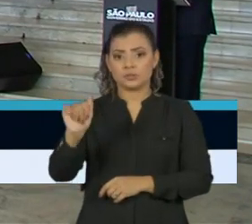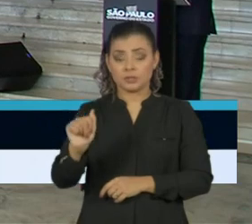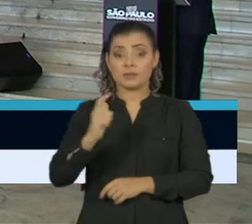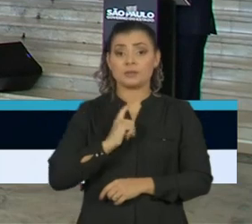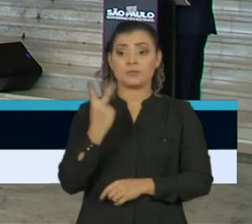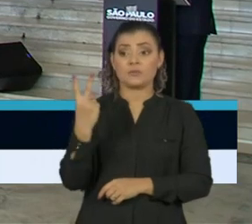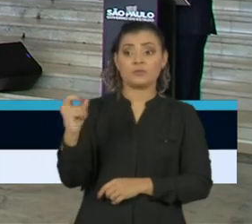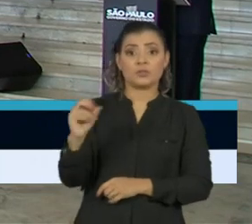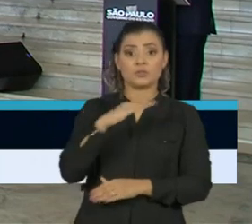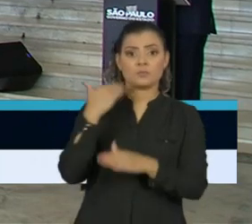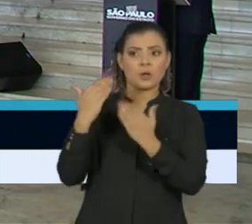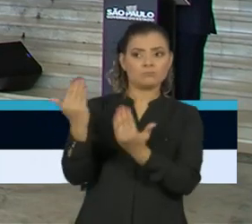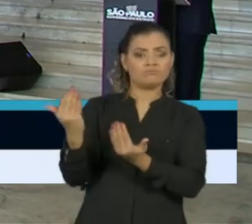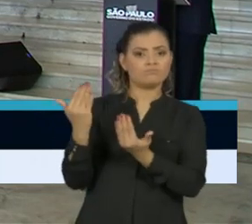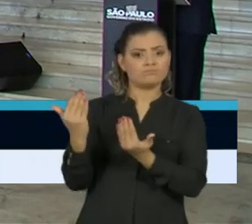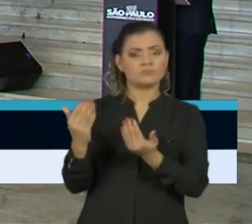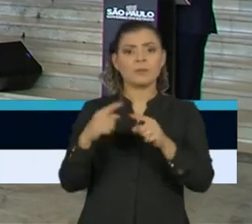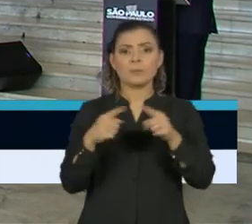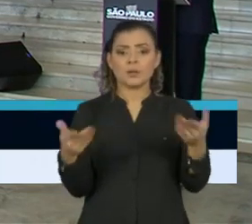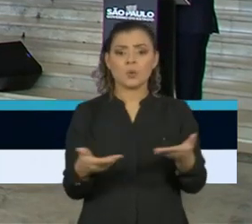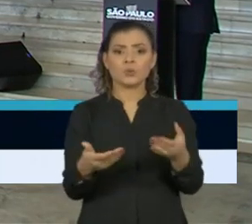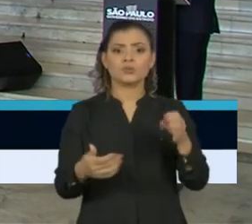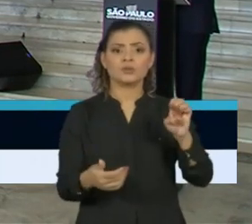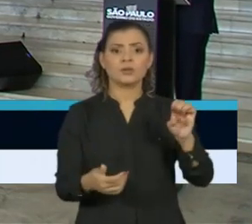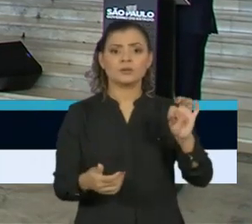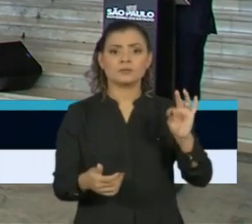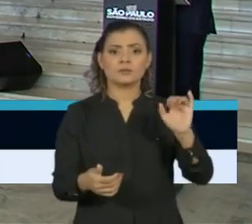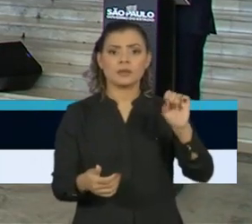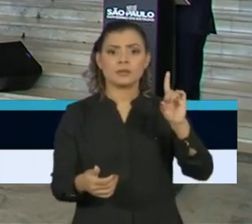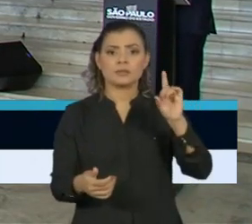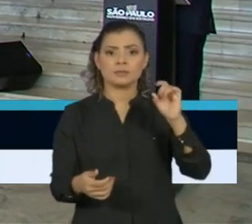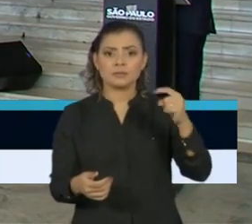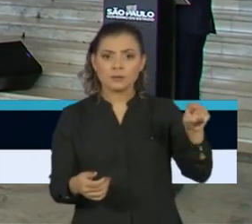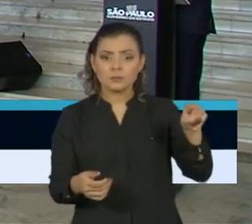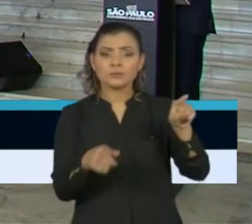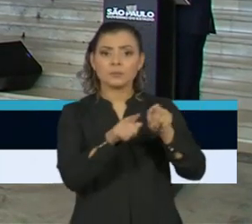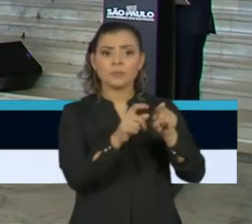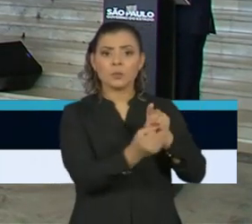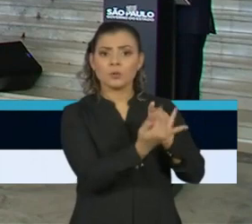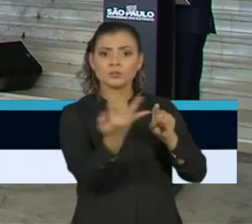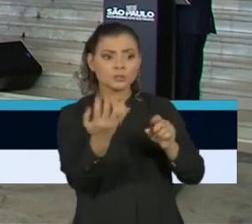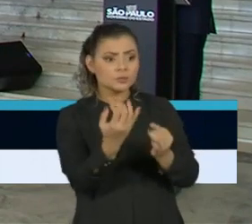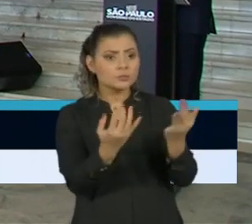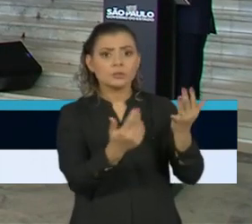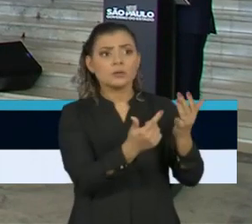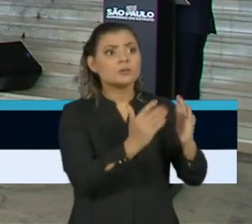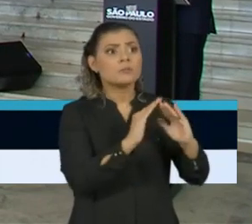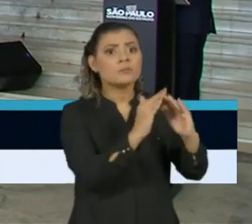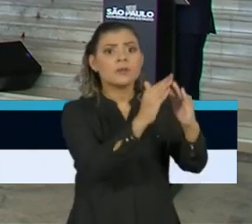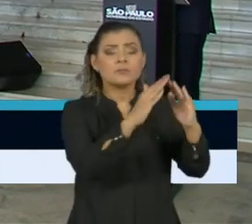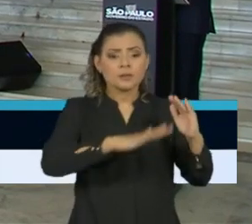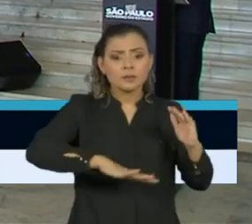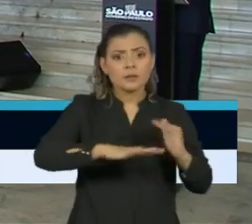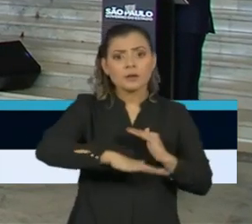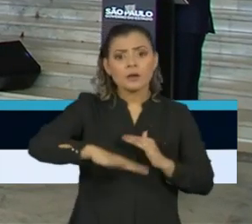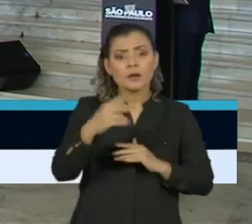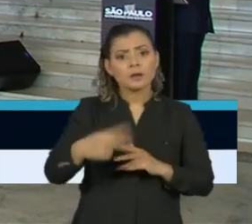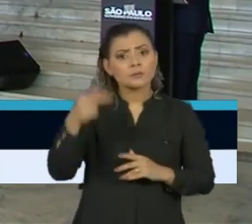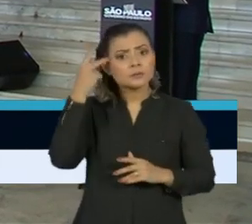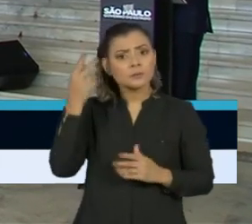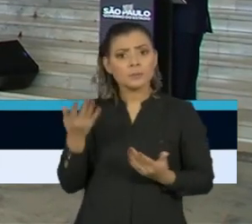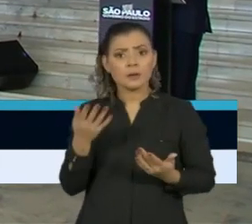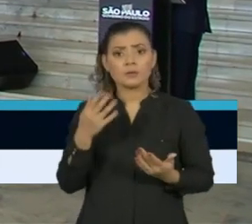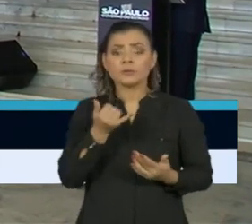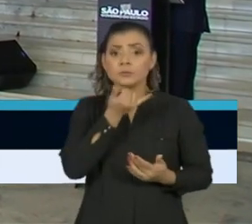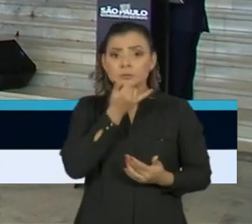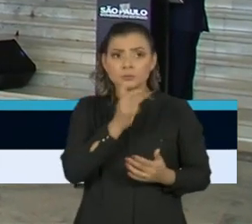por lá. Matéria do Estadão de hoje também traz números da doença em outras comunidades de São Paulo.